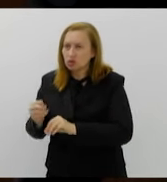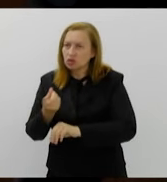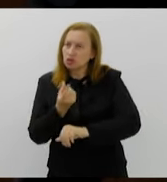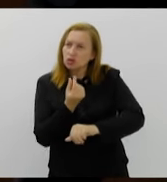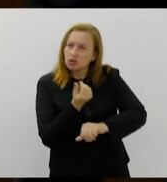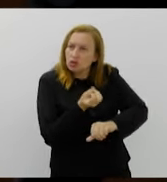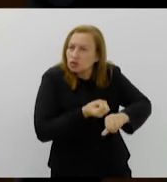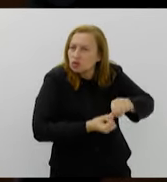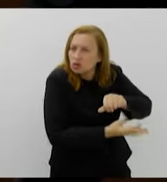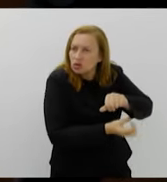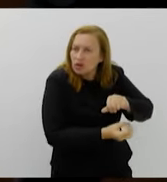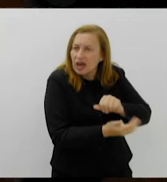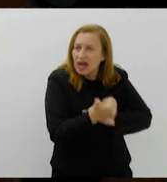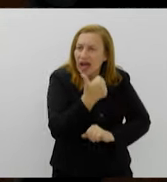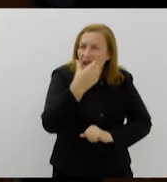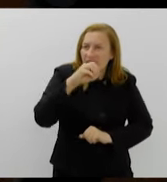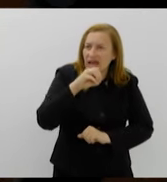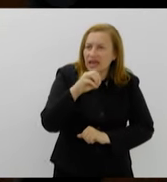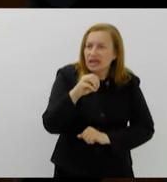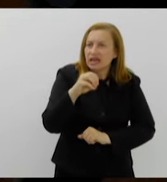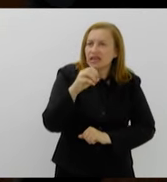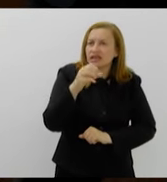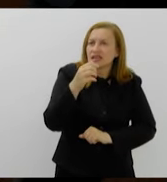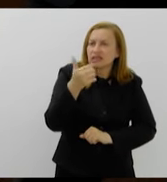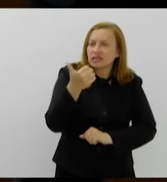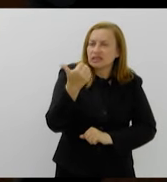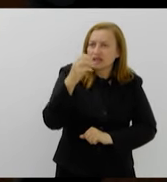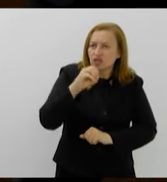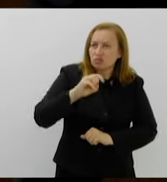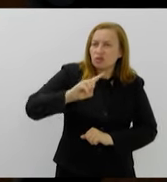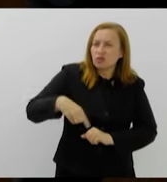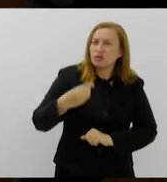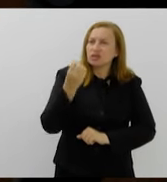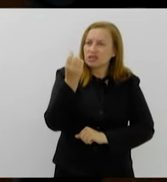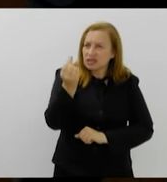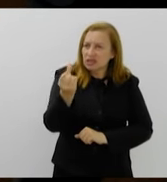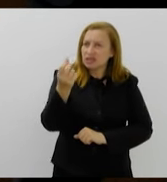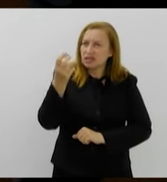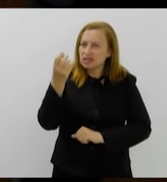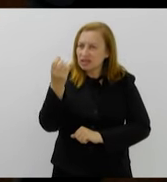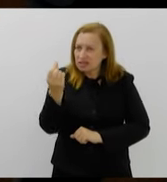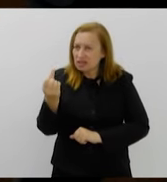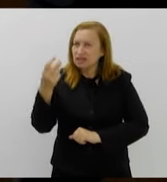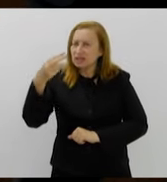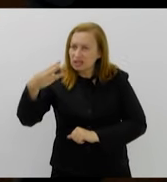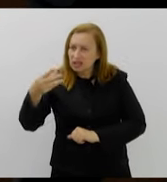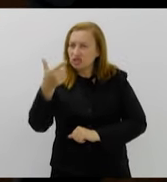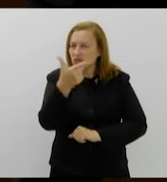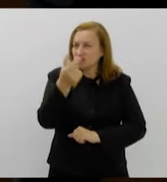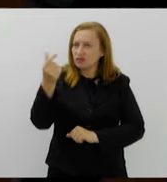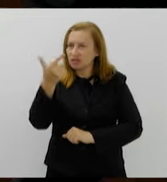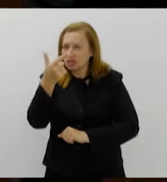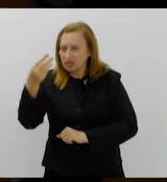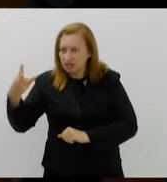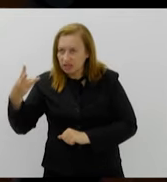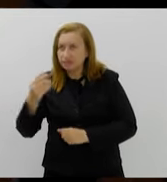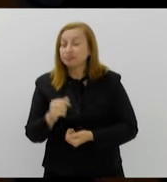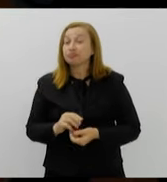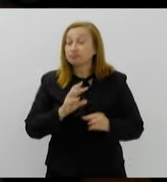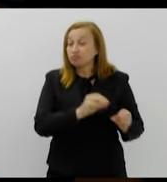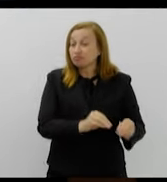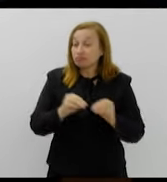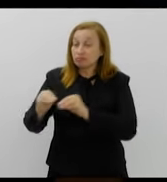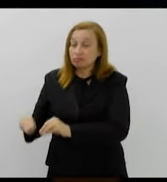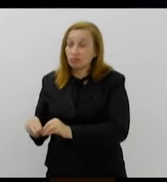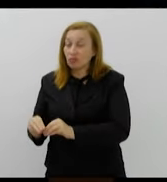que virou a lei 10.163 de 23 esse remanejamento de fundos quando